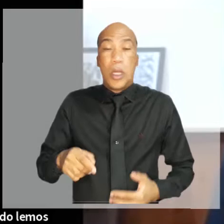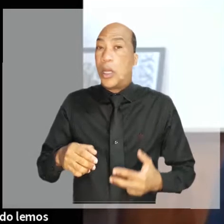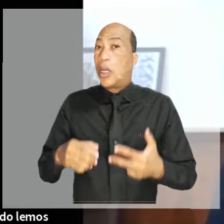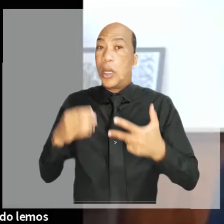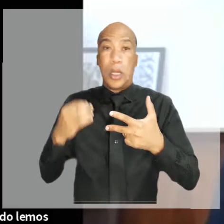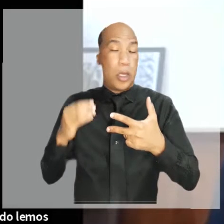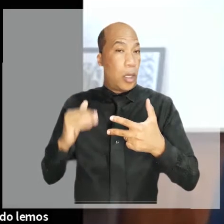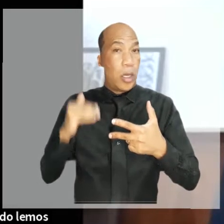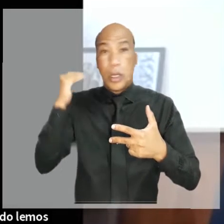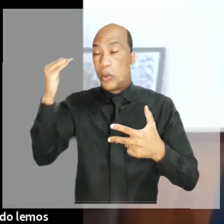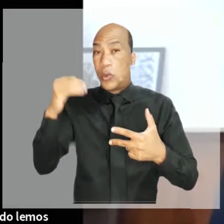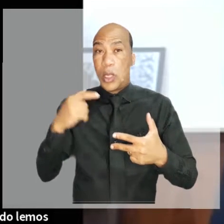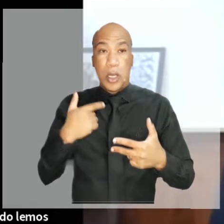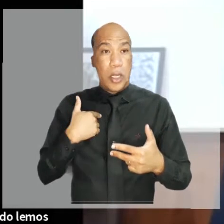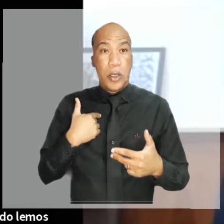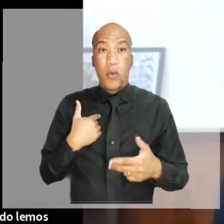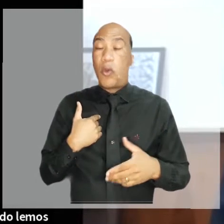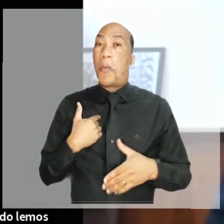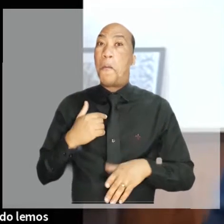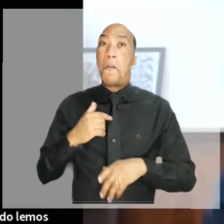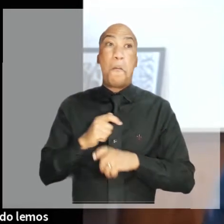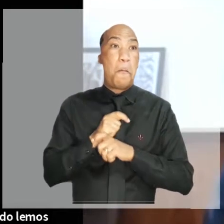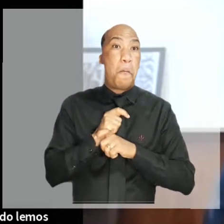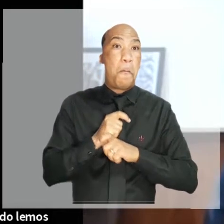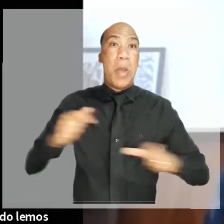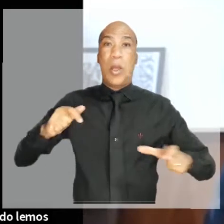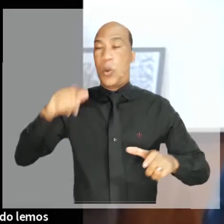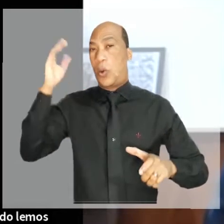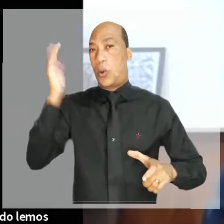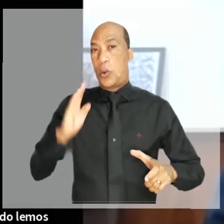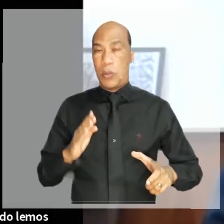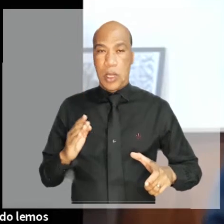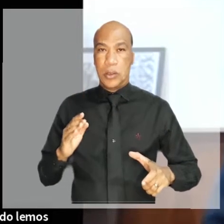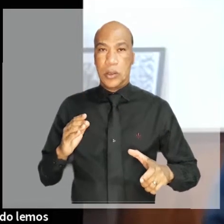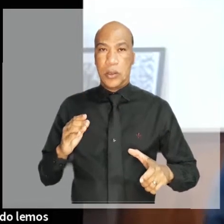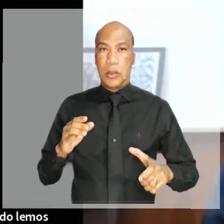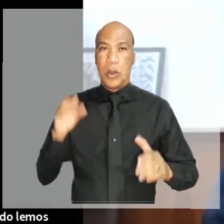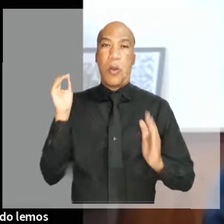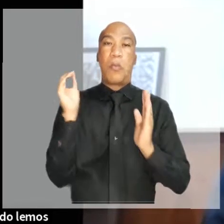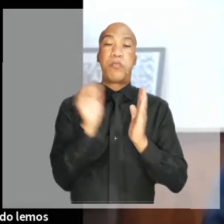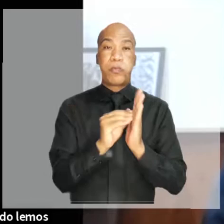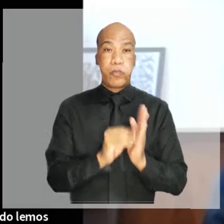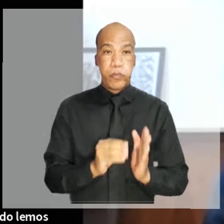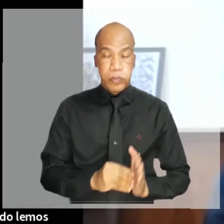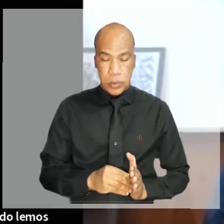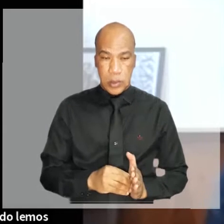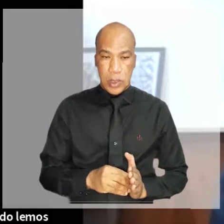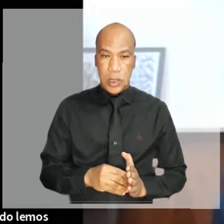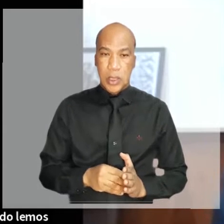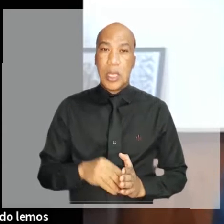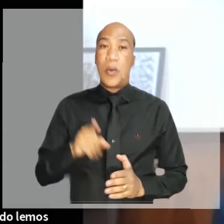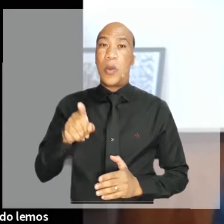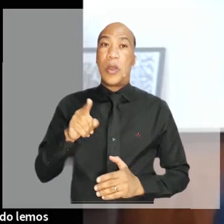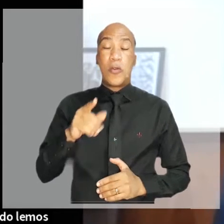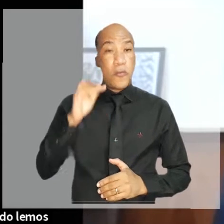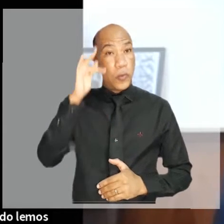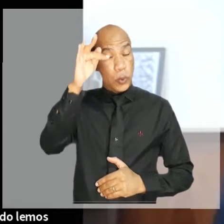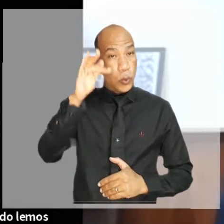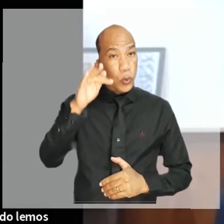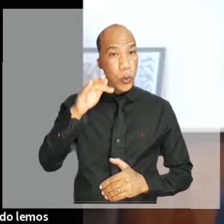eu acho que esse repositório é muito valioso e muito importante para o uso e futuro da inteligência artificial, não